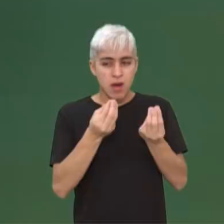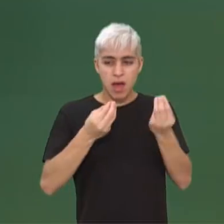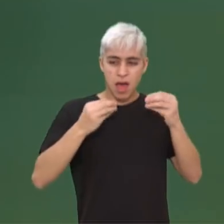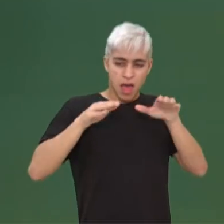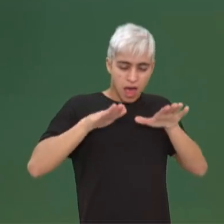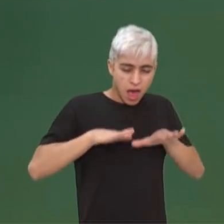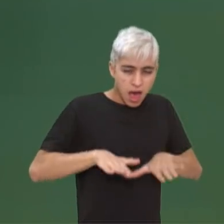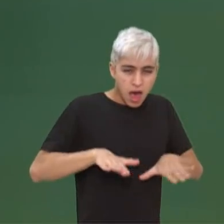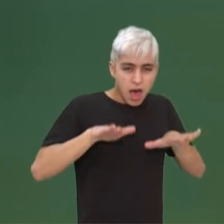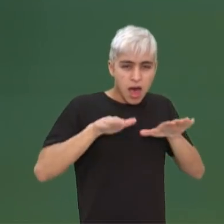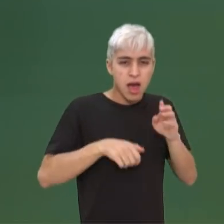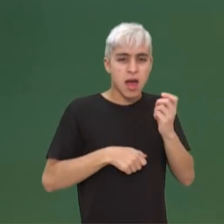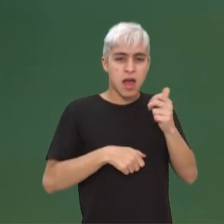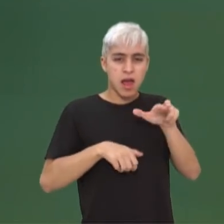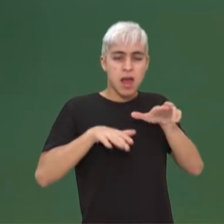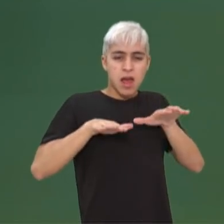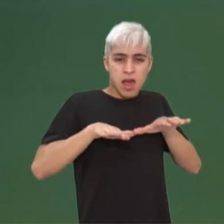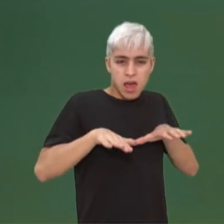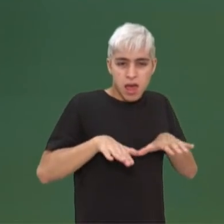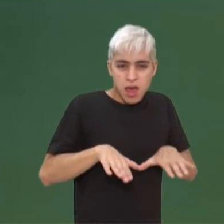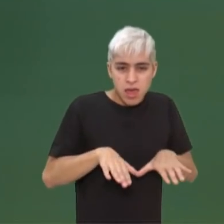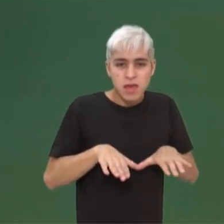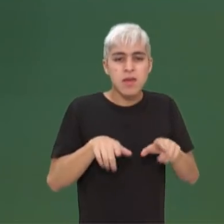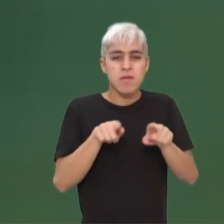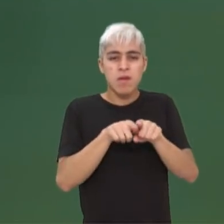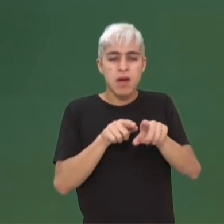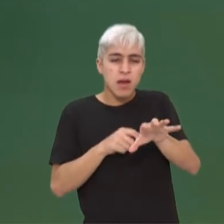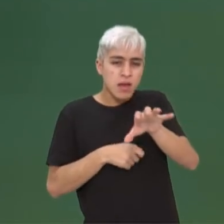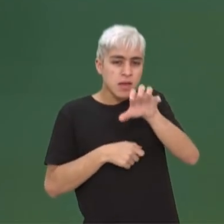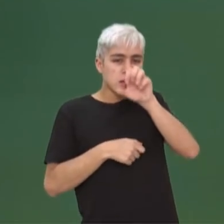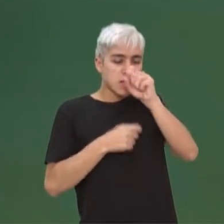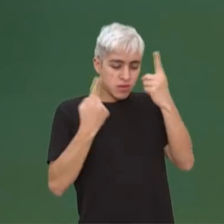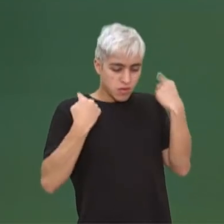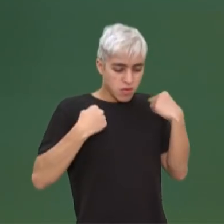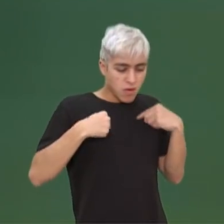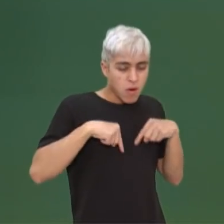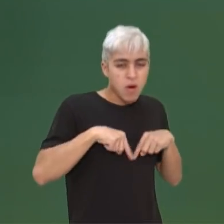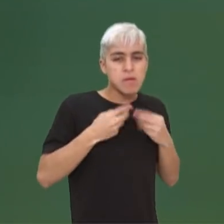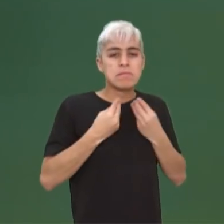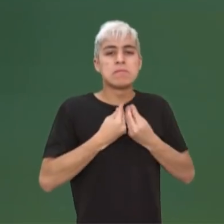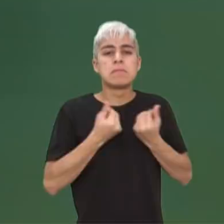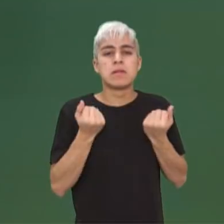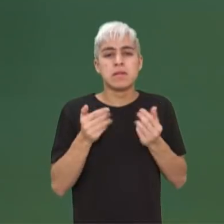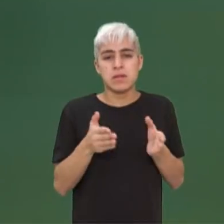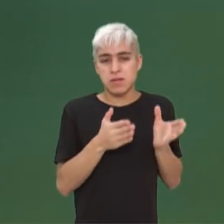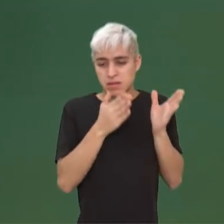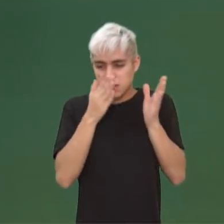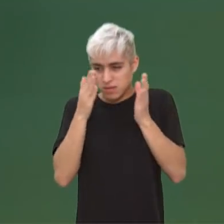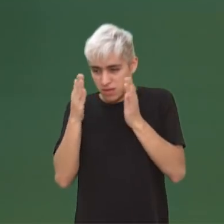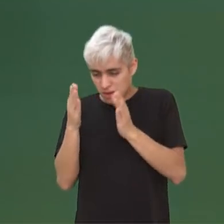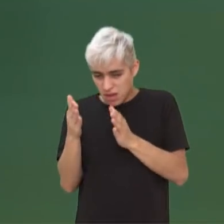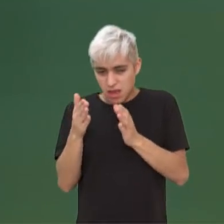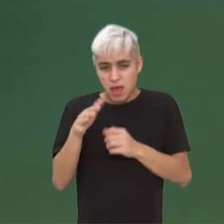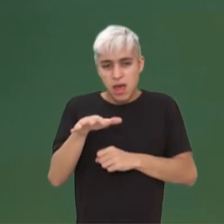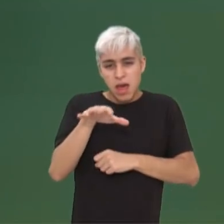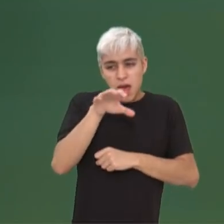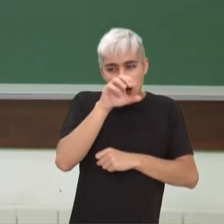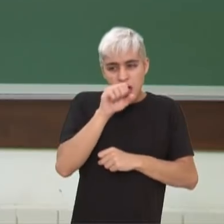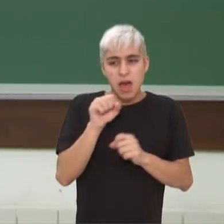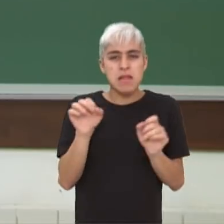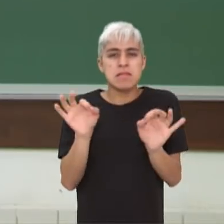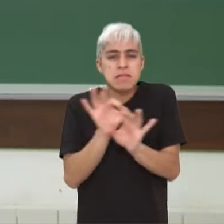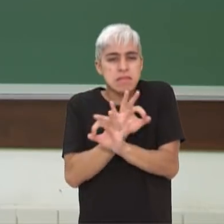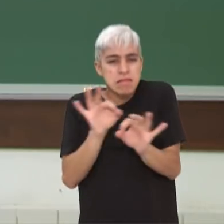nós fazemos ali o gasto de oxigênio dentro do nosso corpo, e anaeróbico, quando nós não fazemos o uso